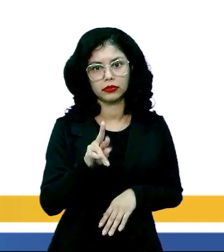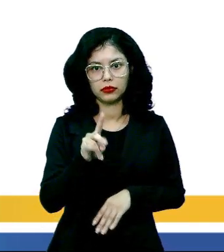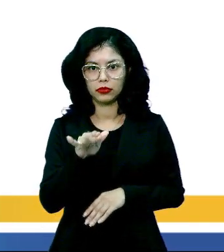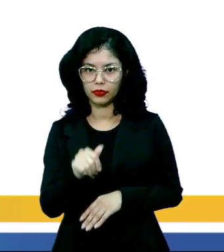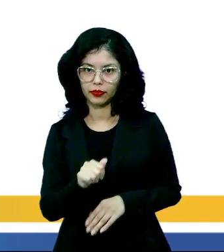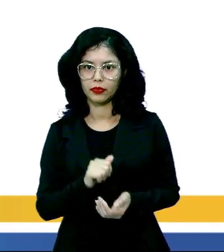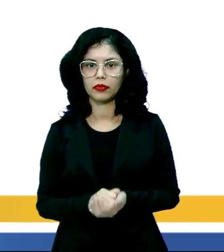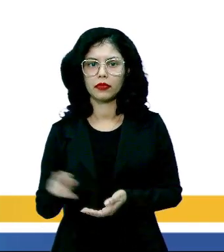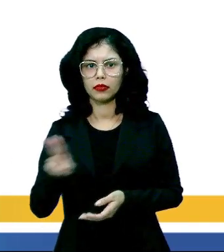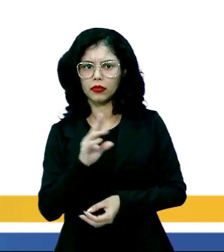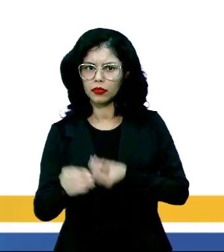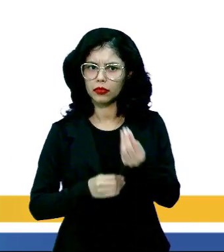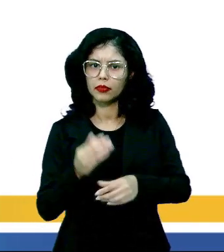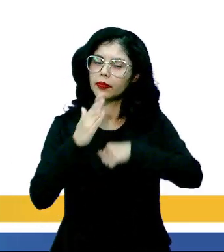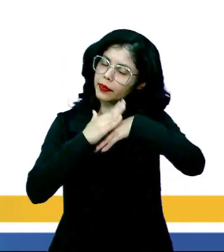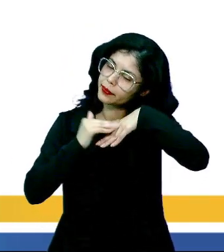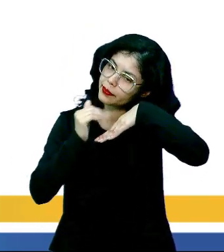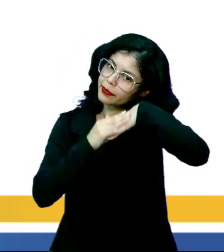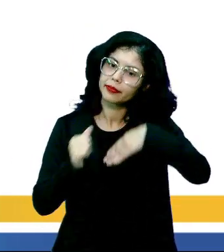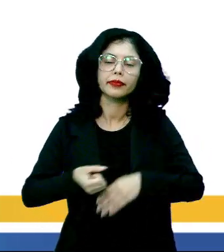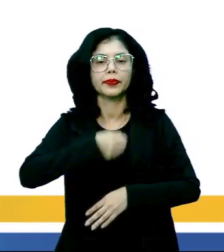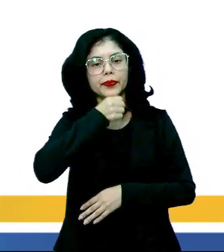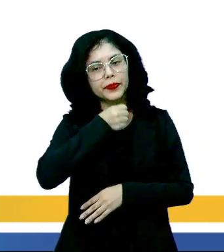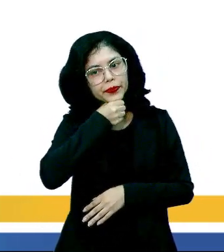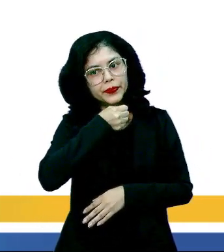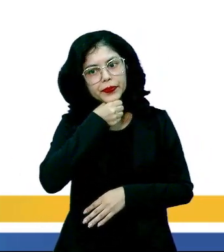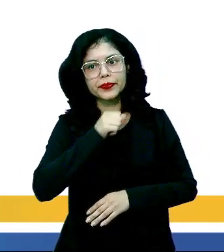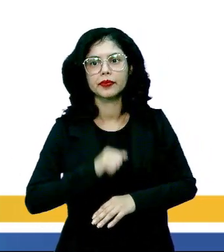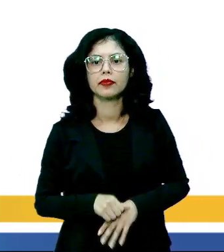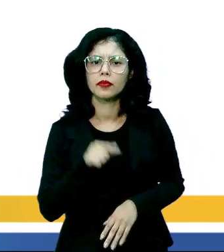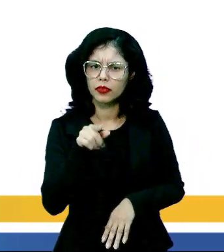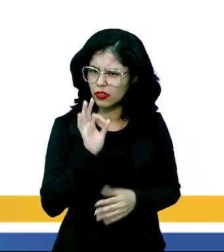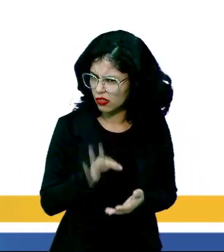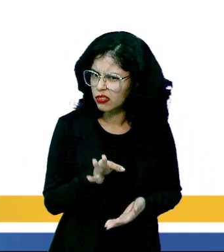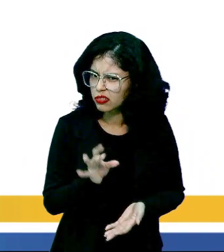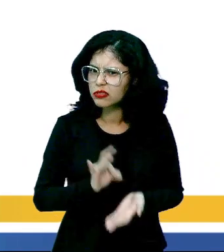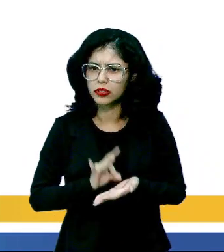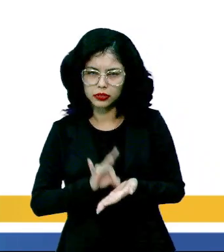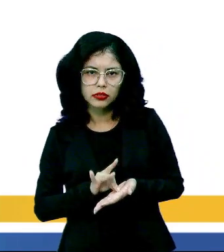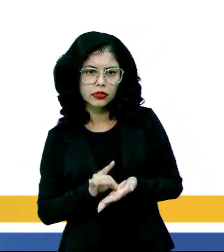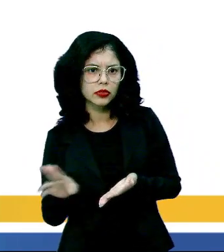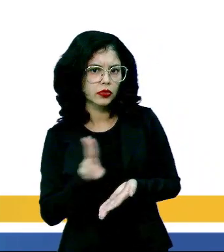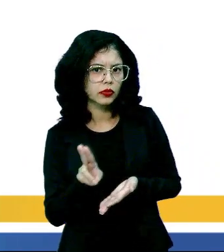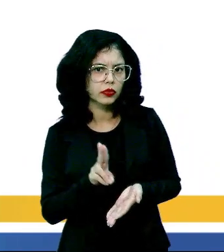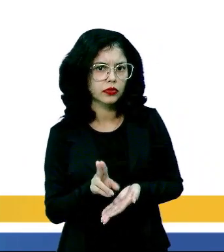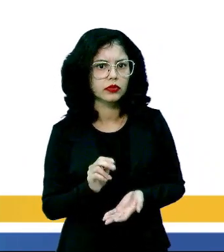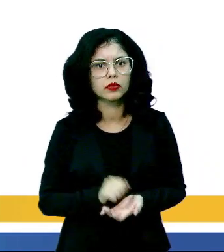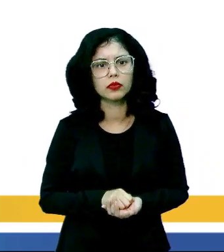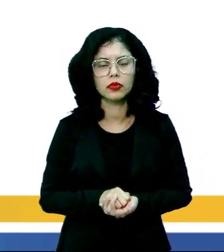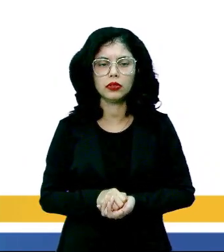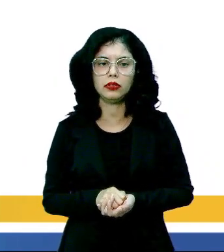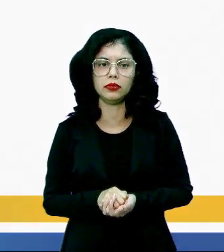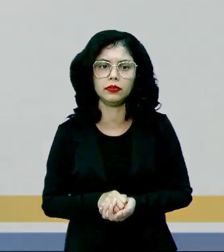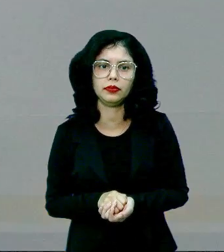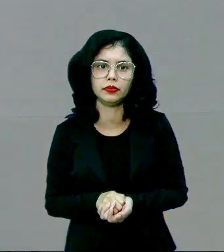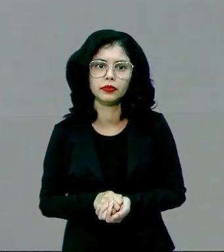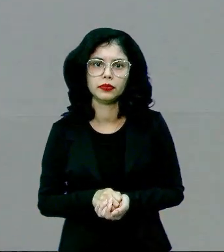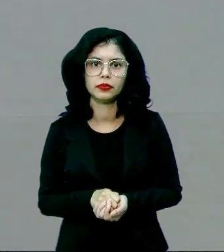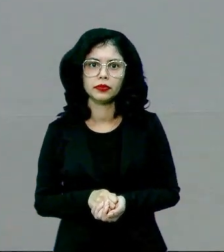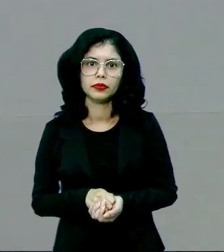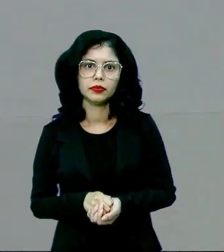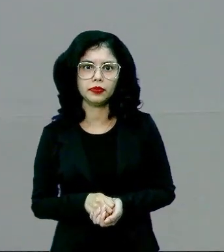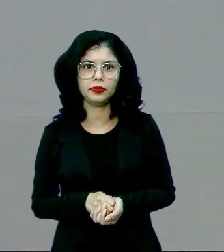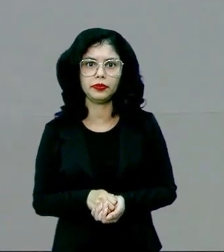infância era Geórgia Como era chamado carinhosamente por sua avó Será que era isso mesmo ele era chamado de Jorge né